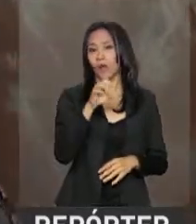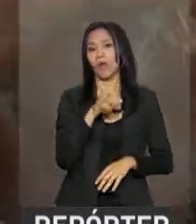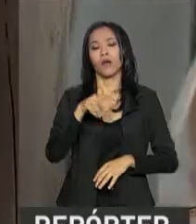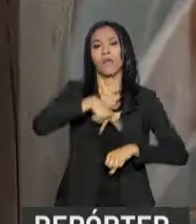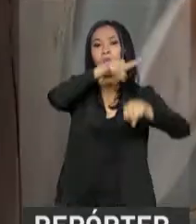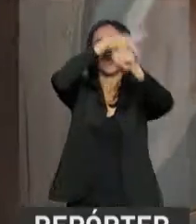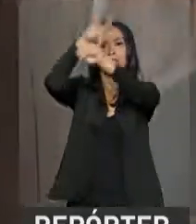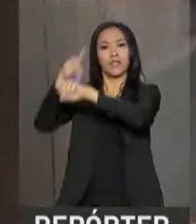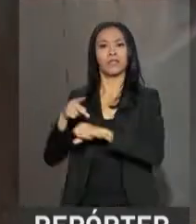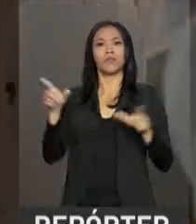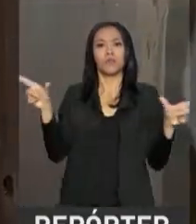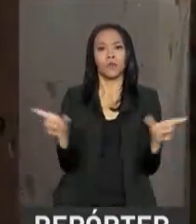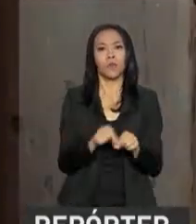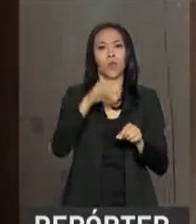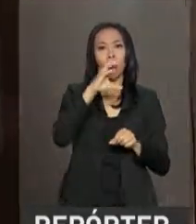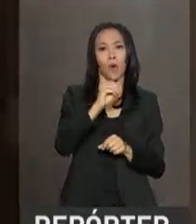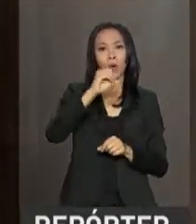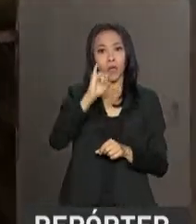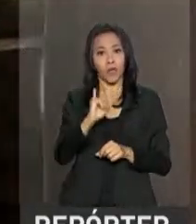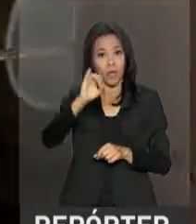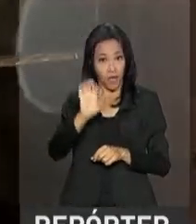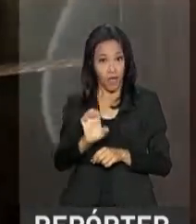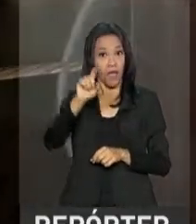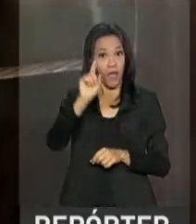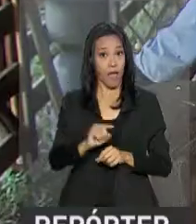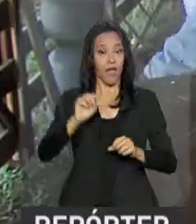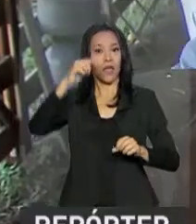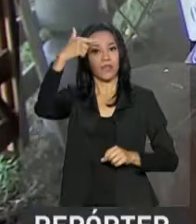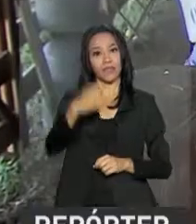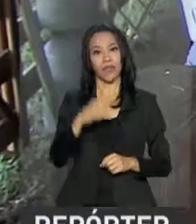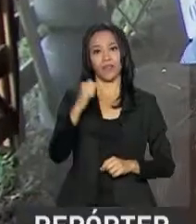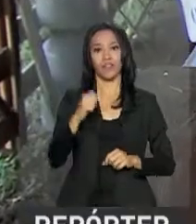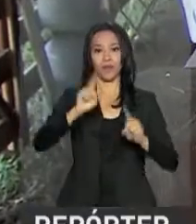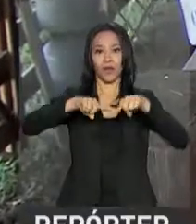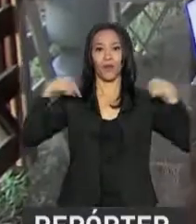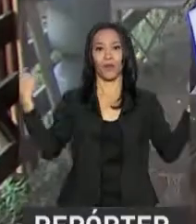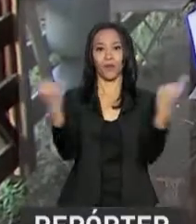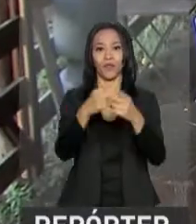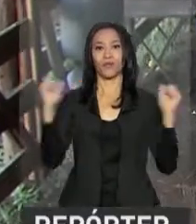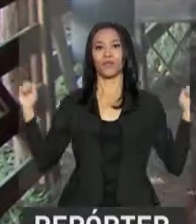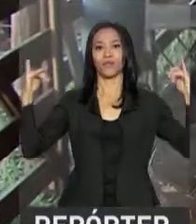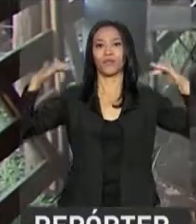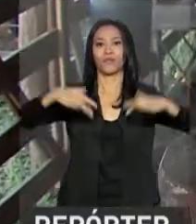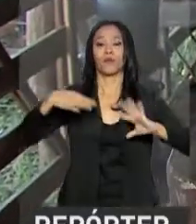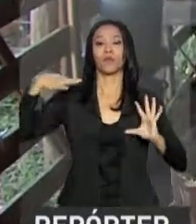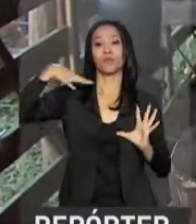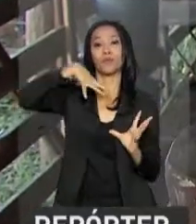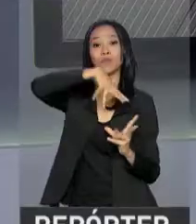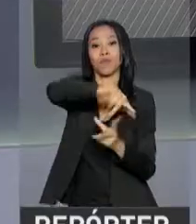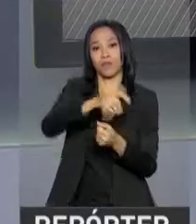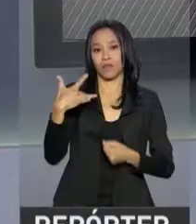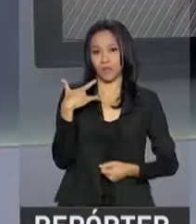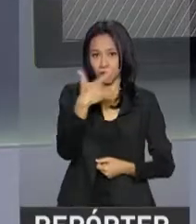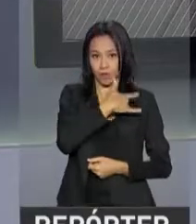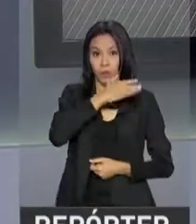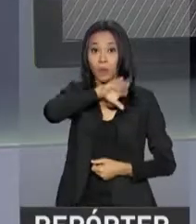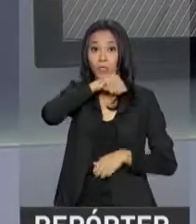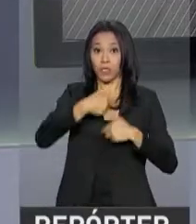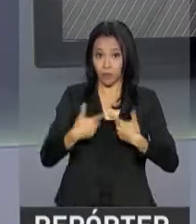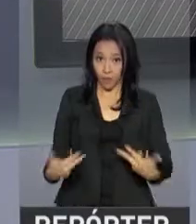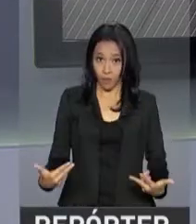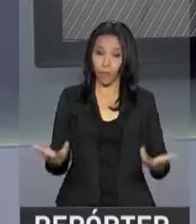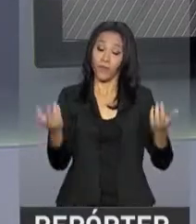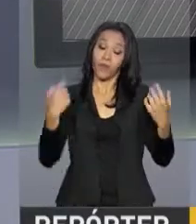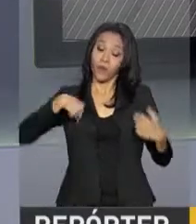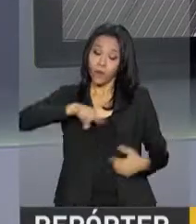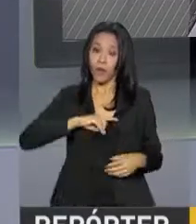oficializam essa decisão durante a 7ª sessão plenária da organização mundial de saúde animal nós ficamos por